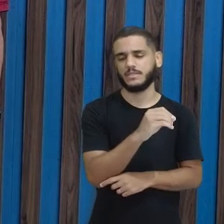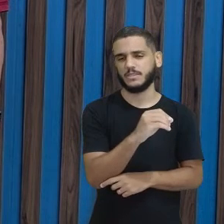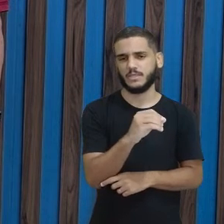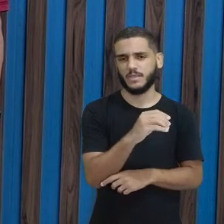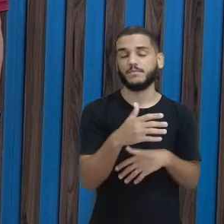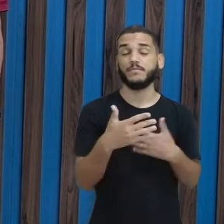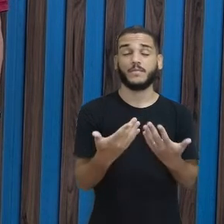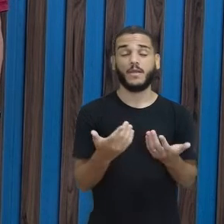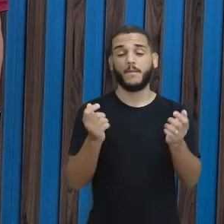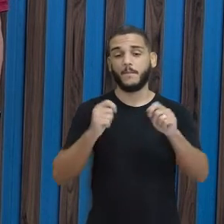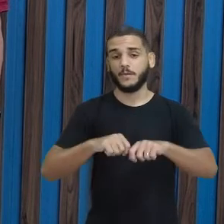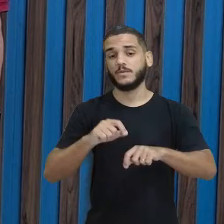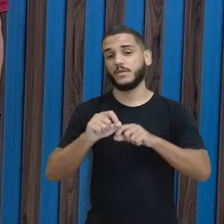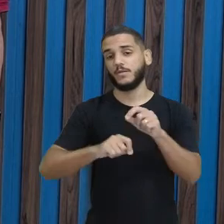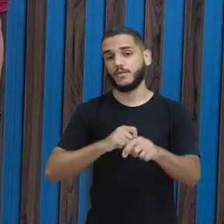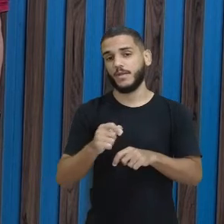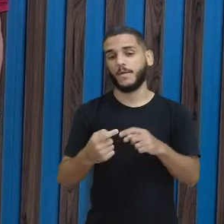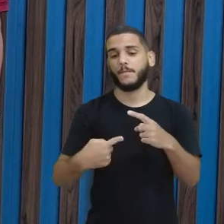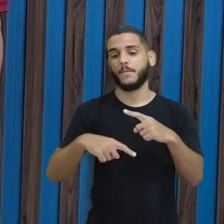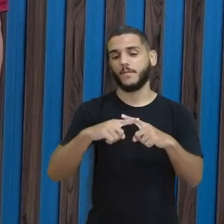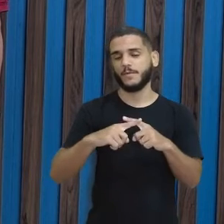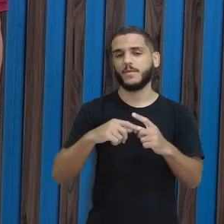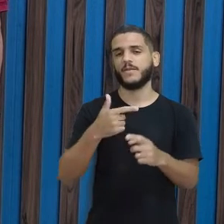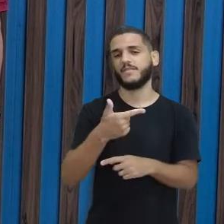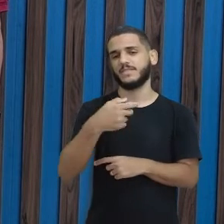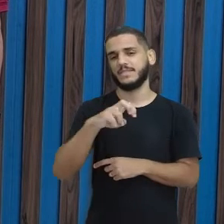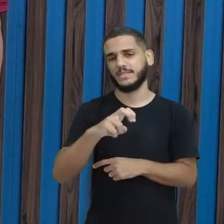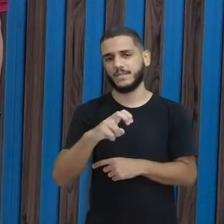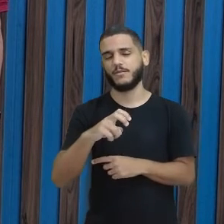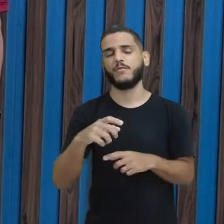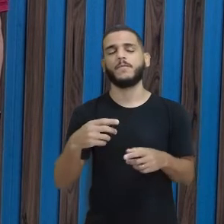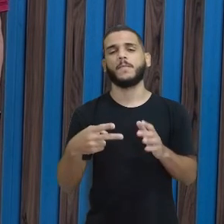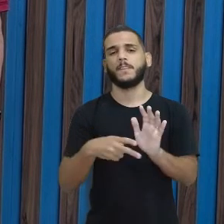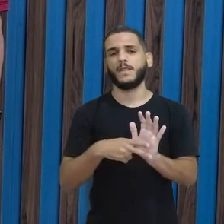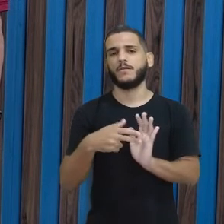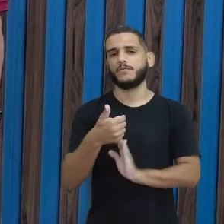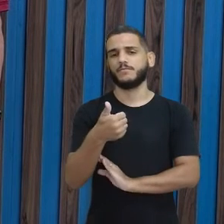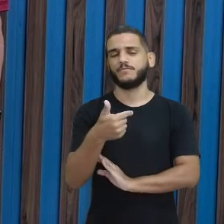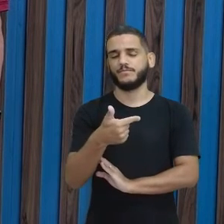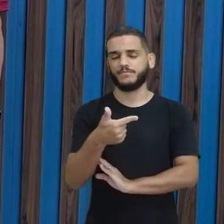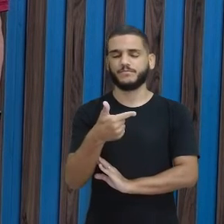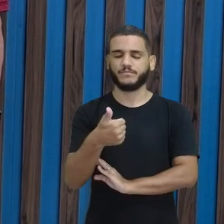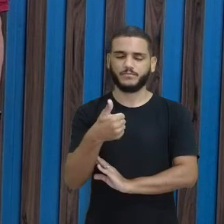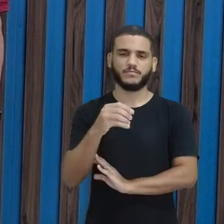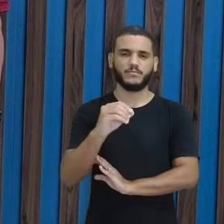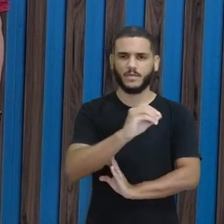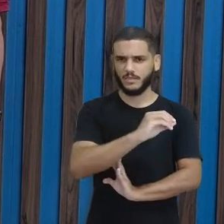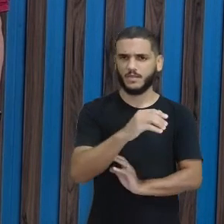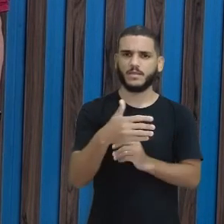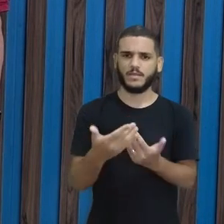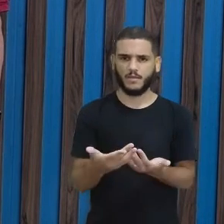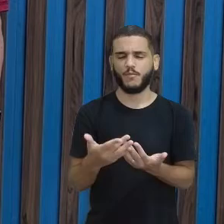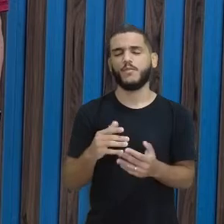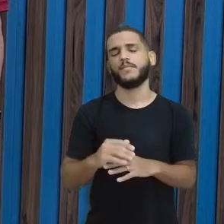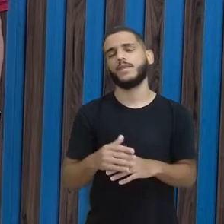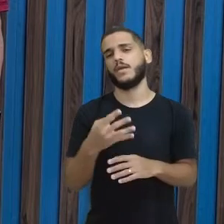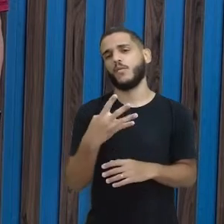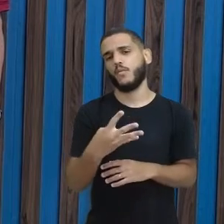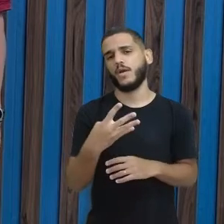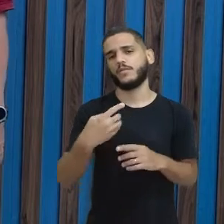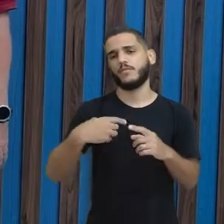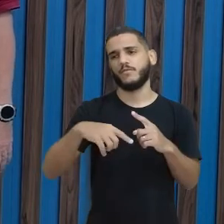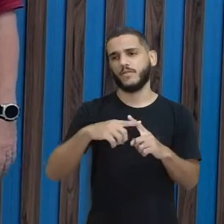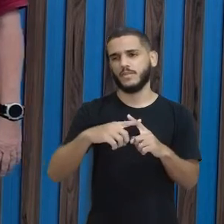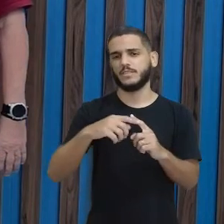eu posso multiplicar por 25 o número 4 e o 25 é esse aqui também. Então 25 vezes 1 dá 25 e 4 vezes 25 dá 100.